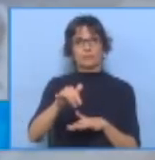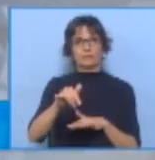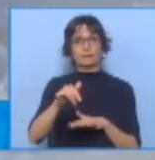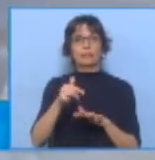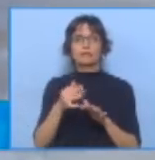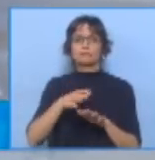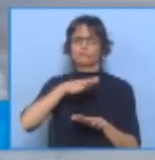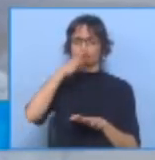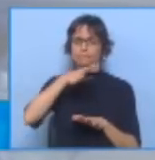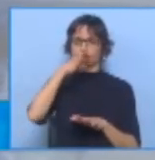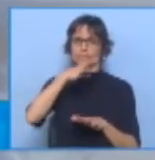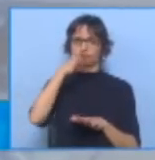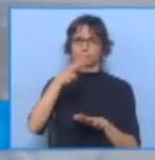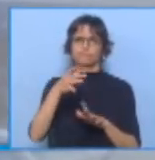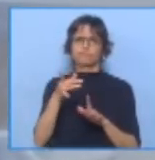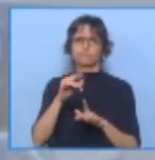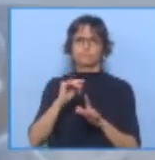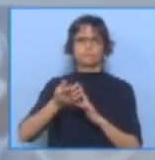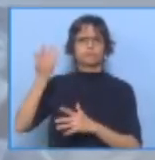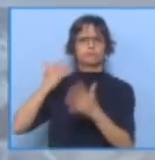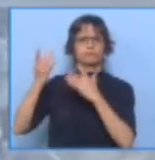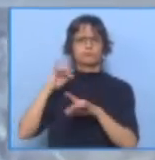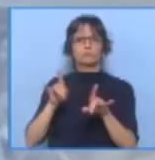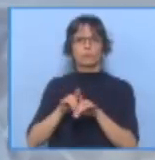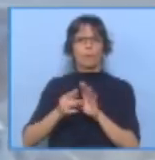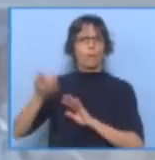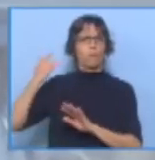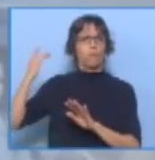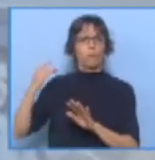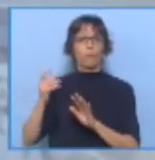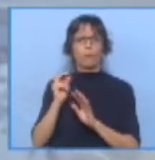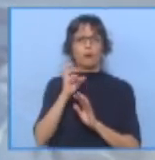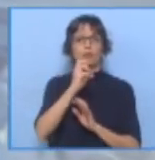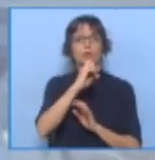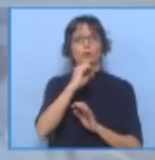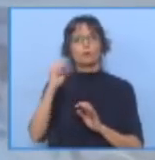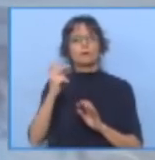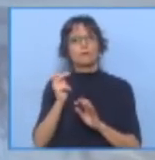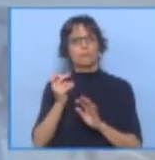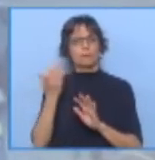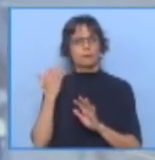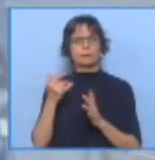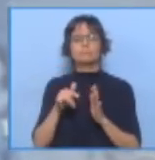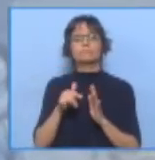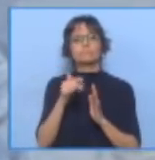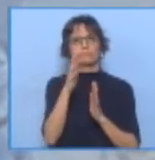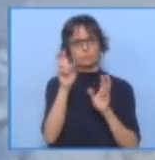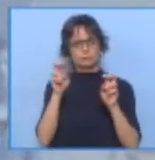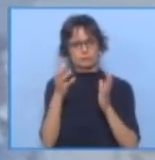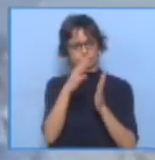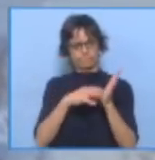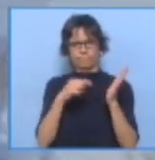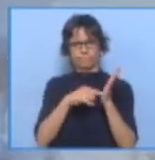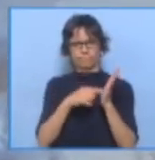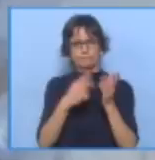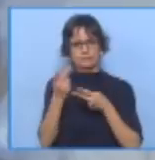São Francisco de Assis há 800 anos. Um tema que vamos incluir na análise que fazemos neste programa aos textos da